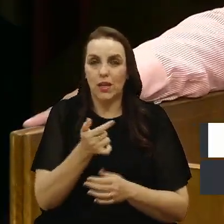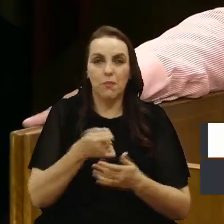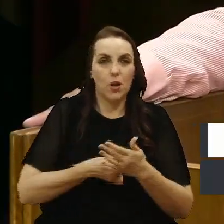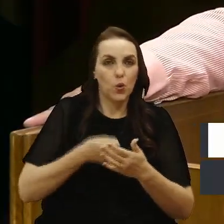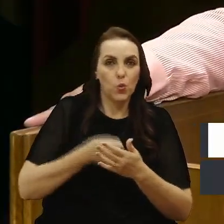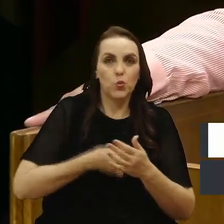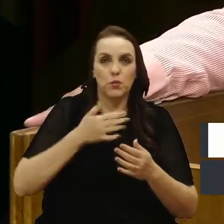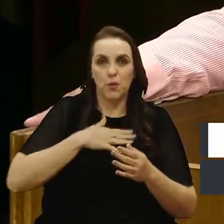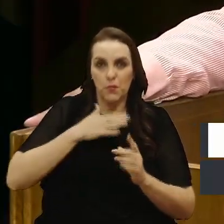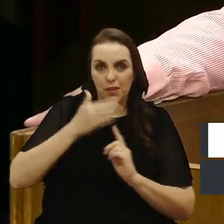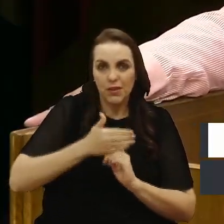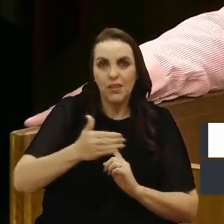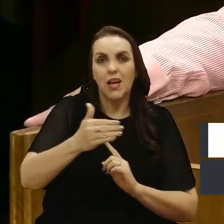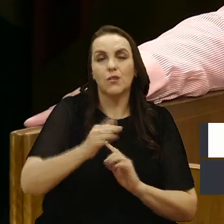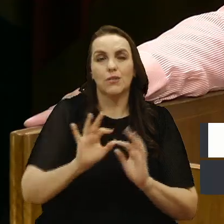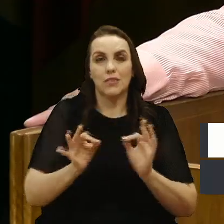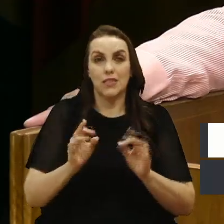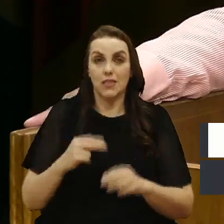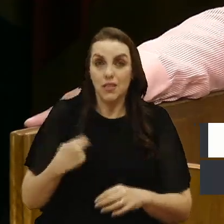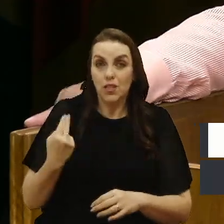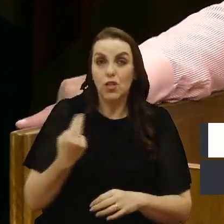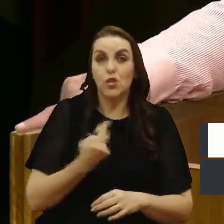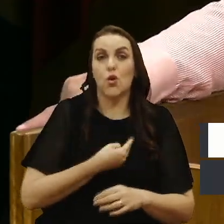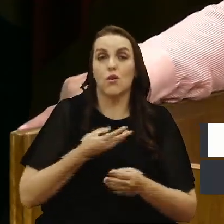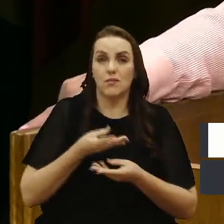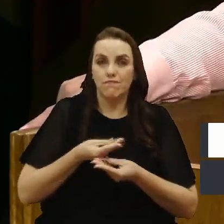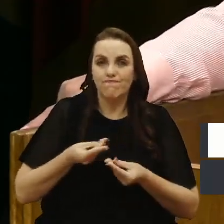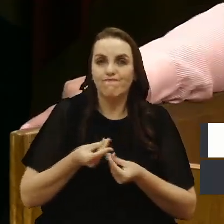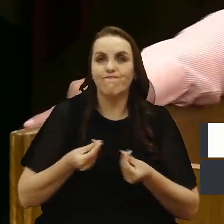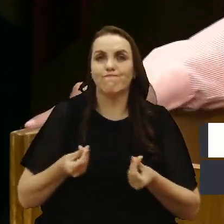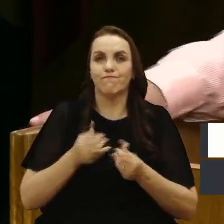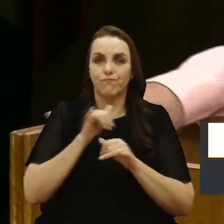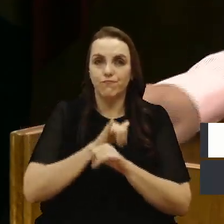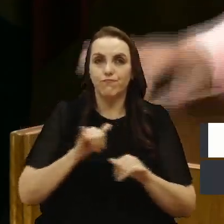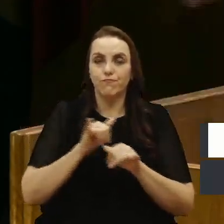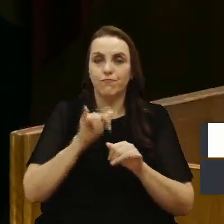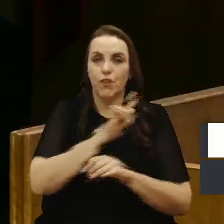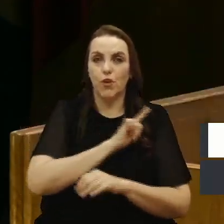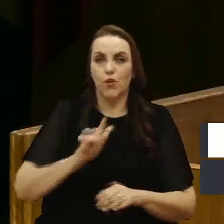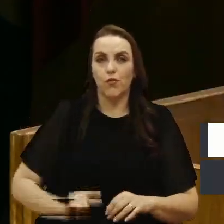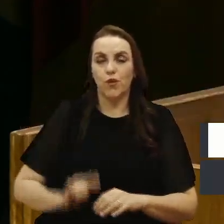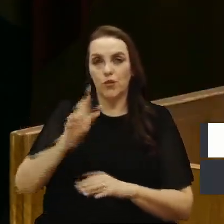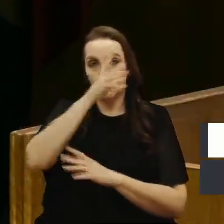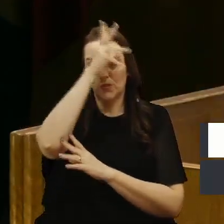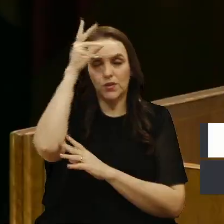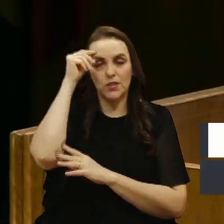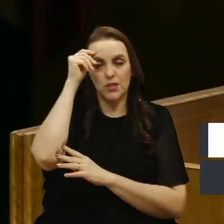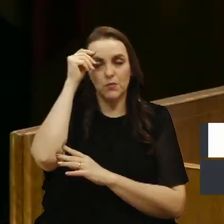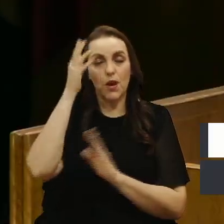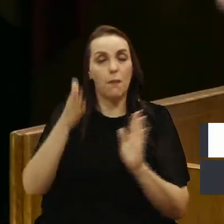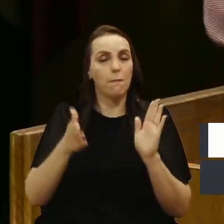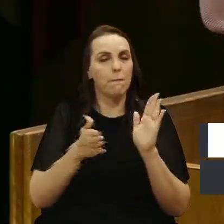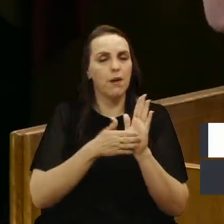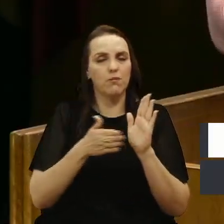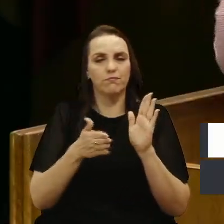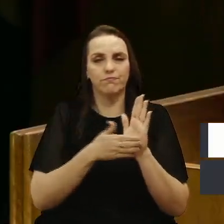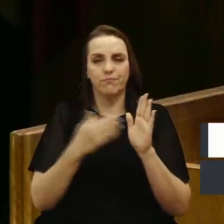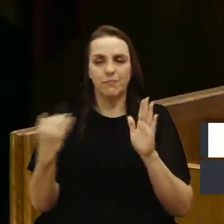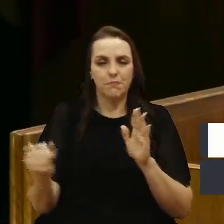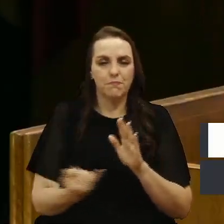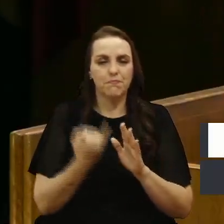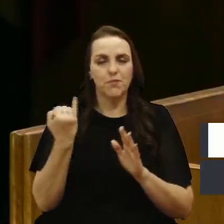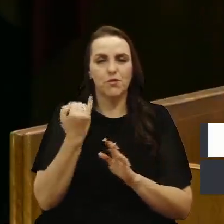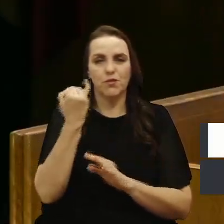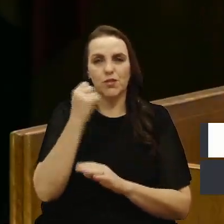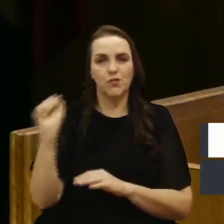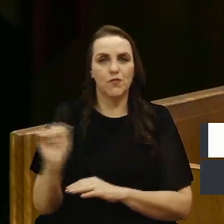luta nossa de sensibilizar o governo municipal, porque a pauta principal de valorização que nós